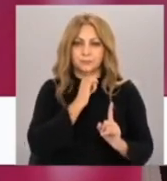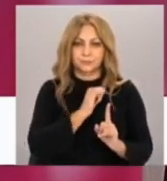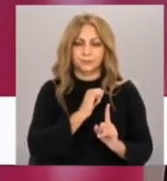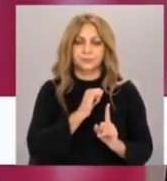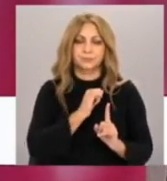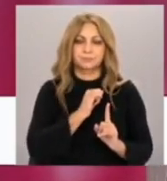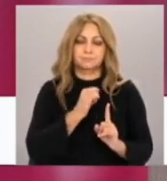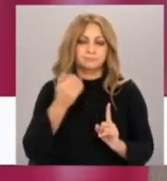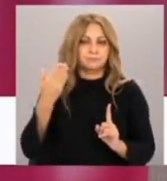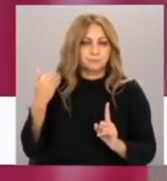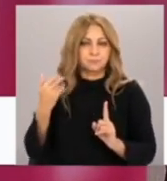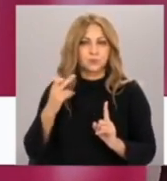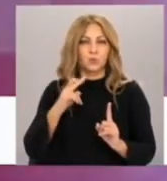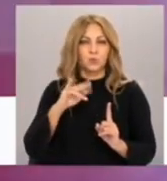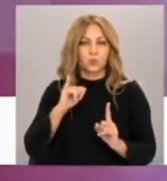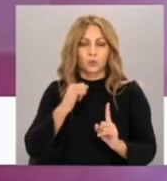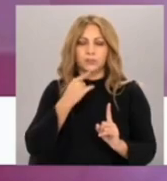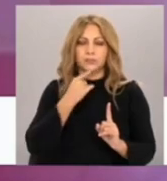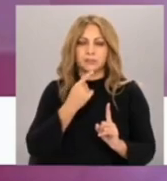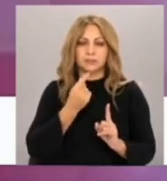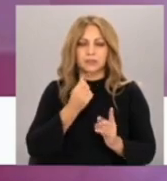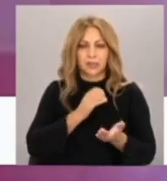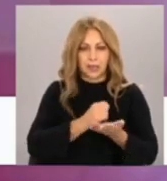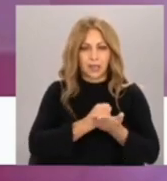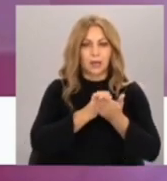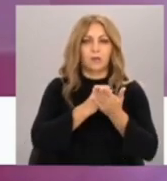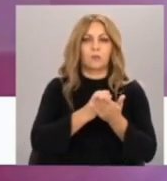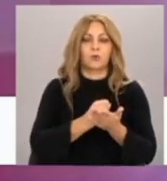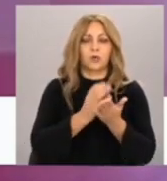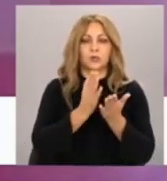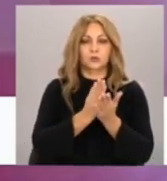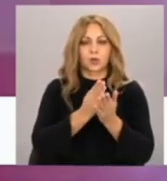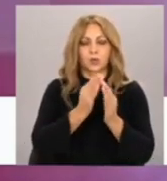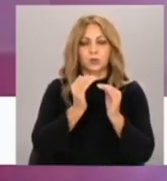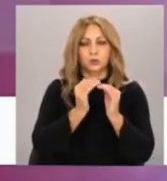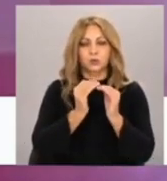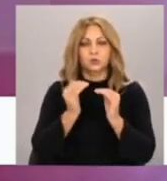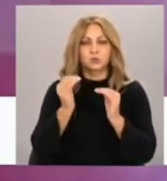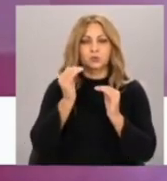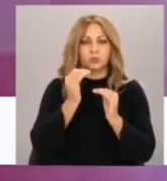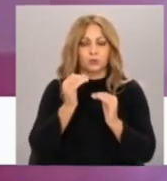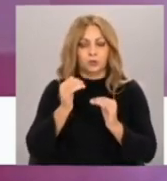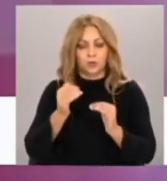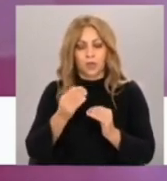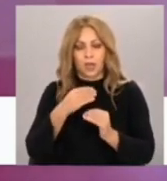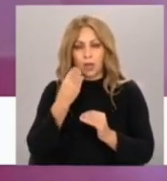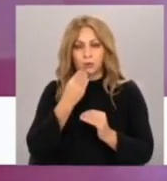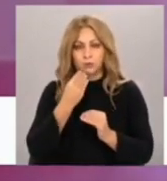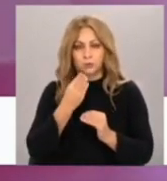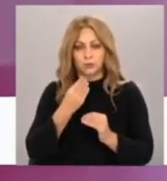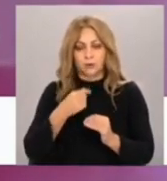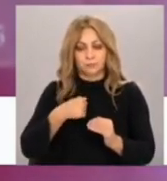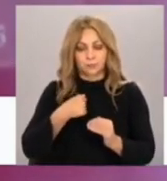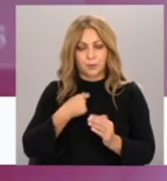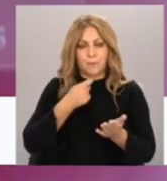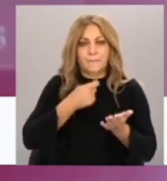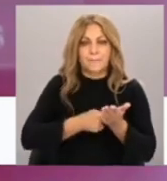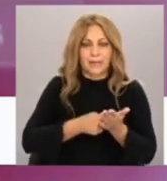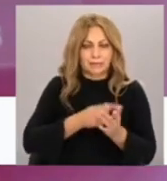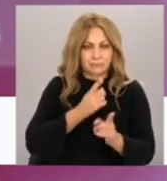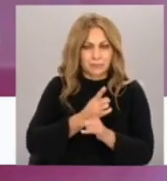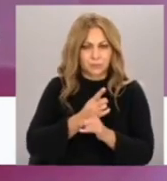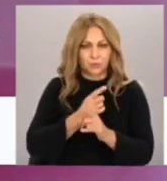que se referia a pouco Rui Tavares sobre o financiamento do ensino superior que colocava os dentes apagar os seus cursos incluindo nas universidades públicas